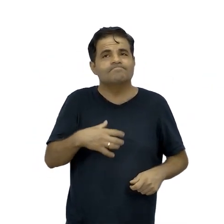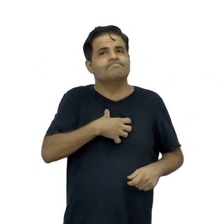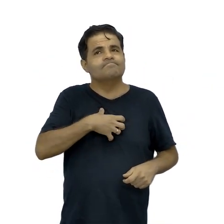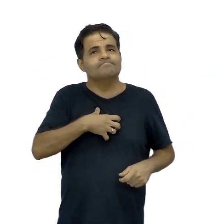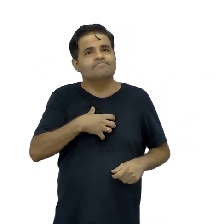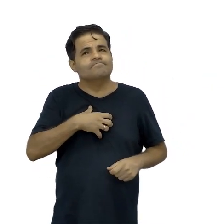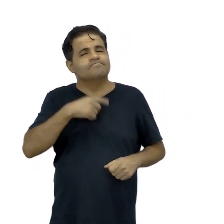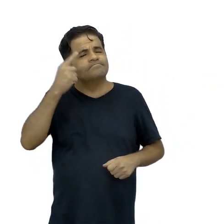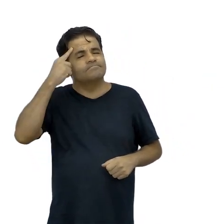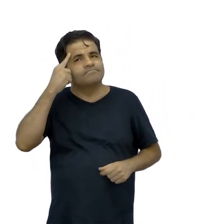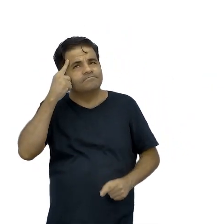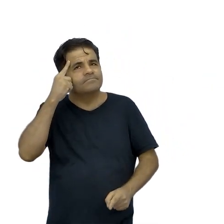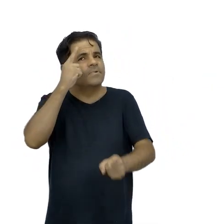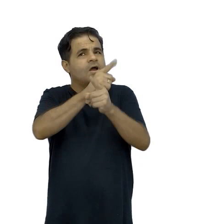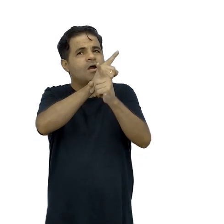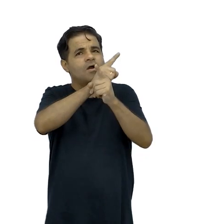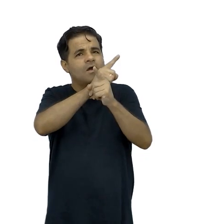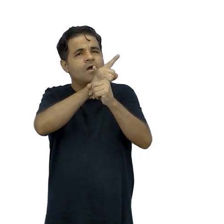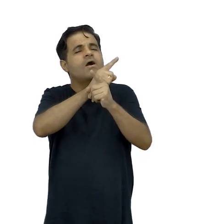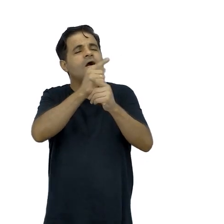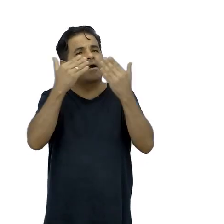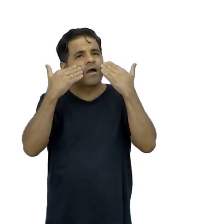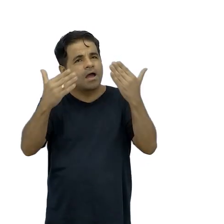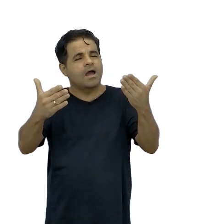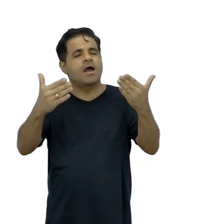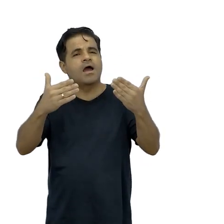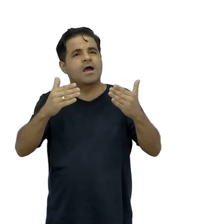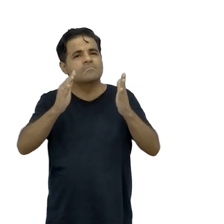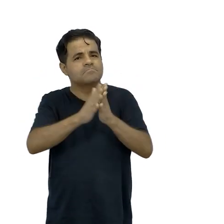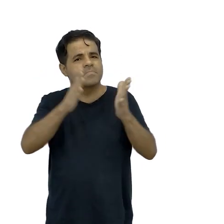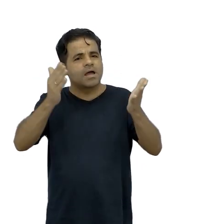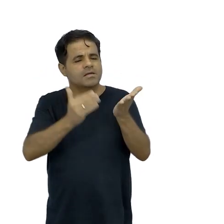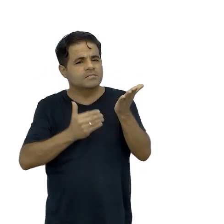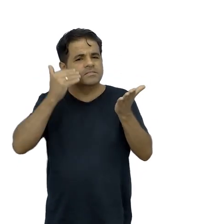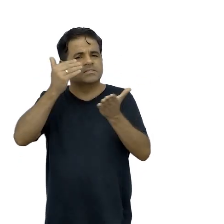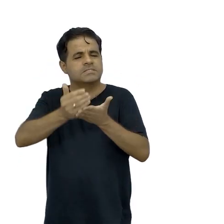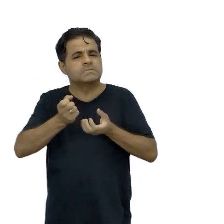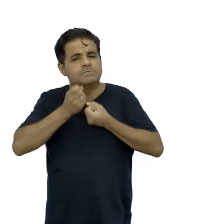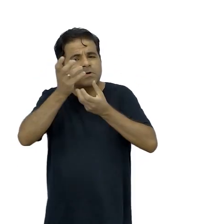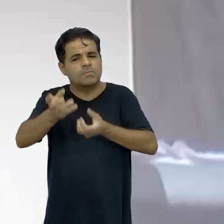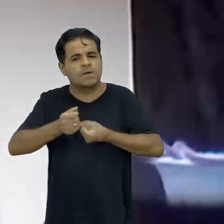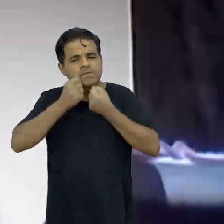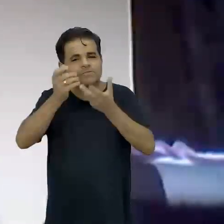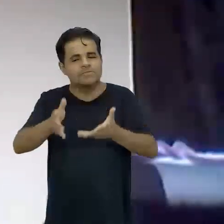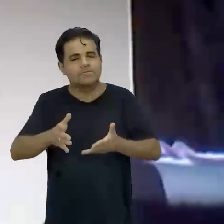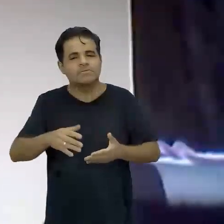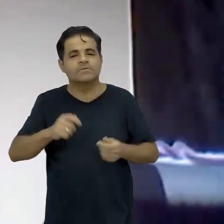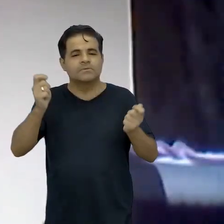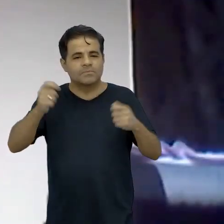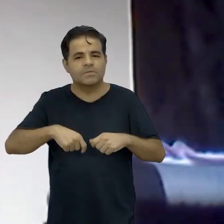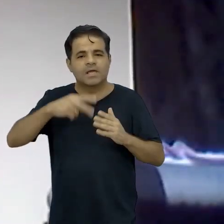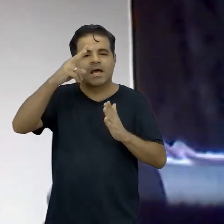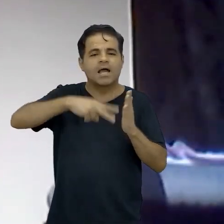se encontrar diante do texto já com maior aporte, com maior repertório e fazer uma